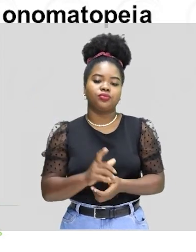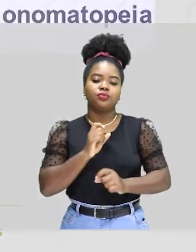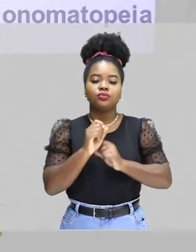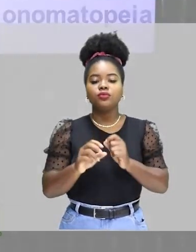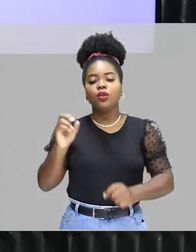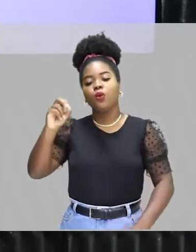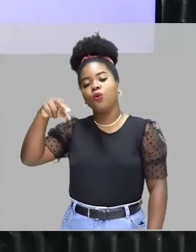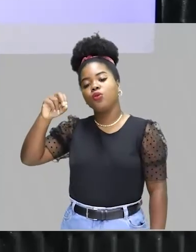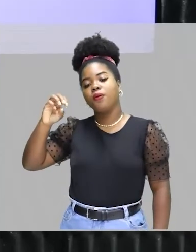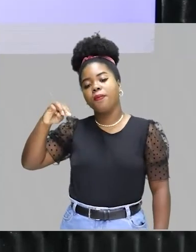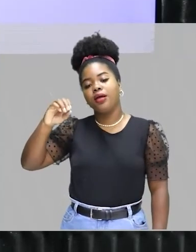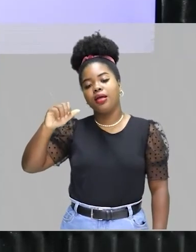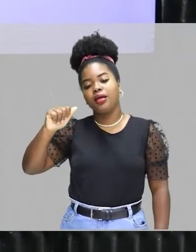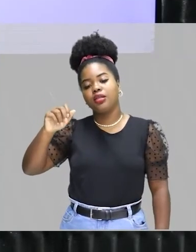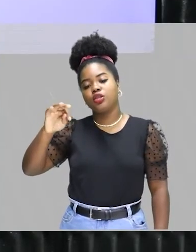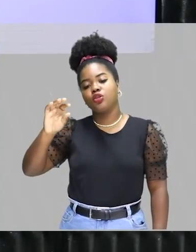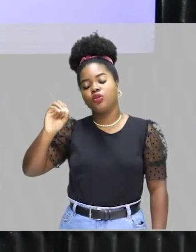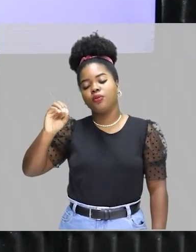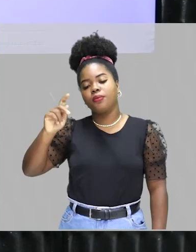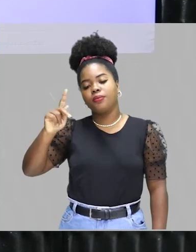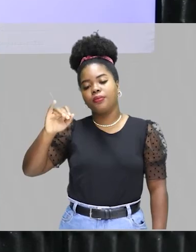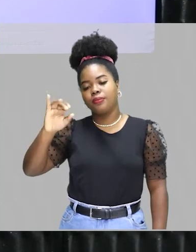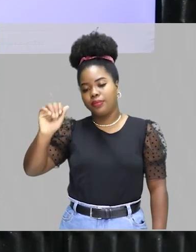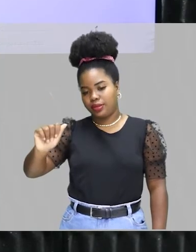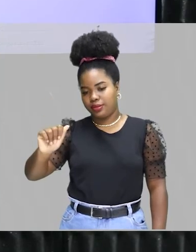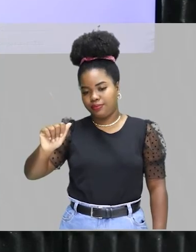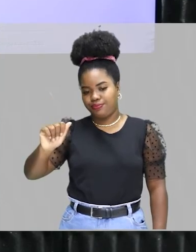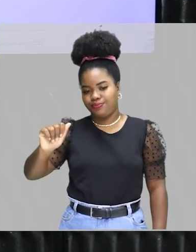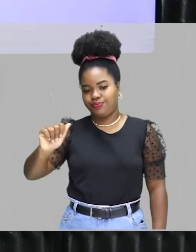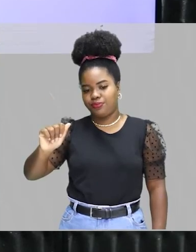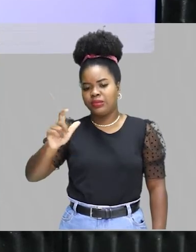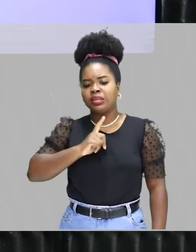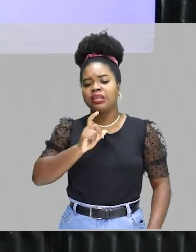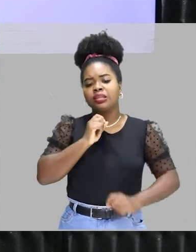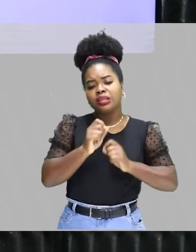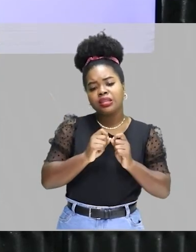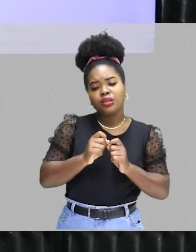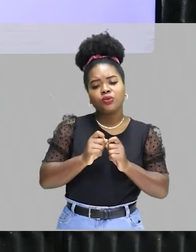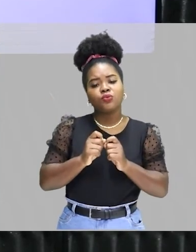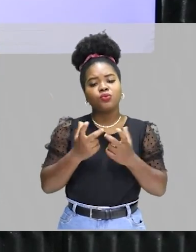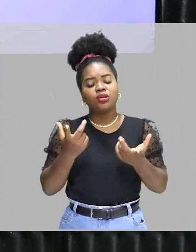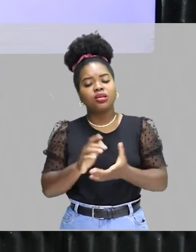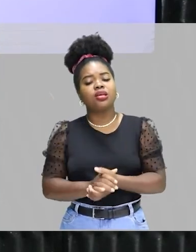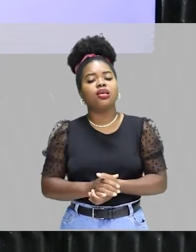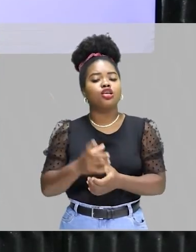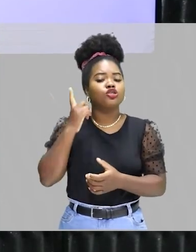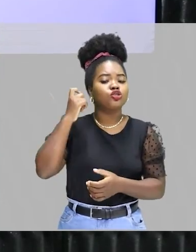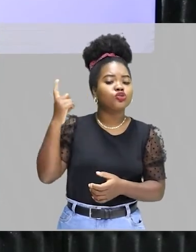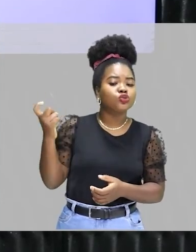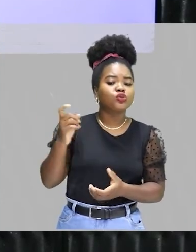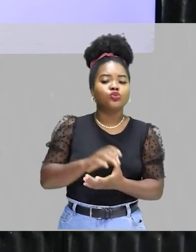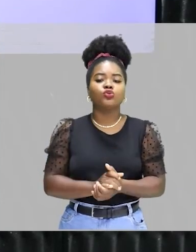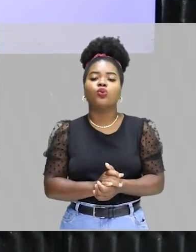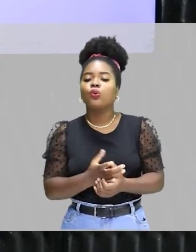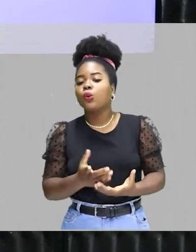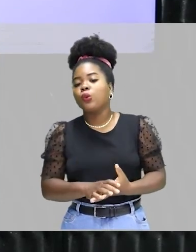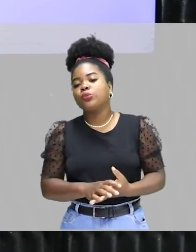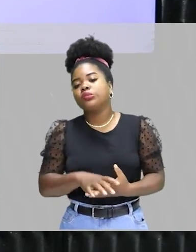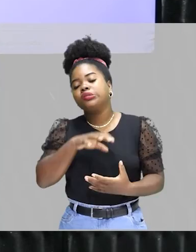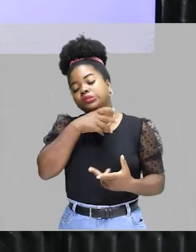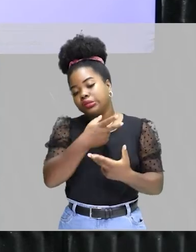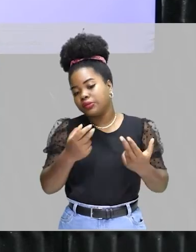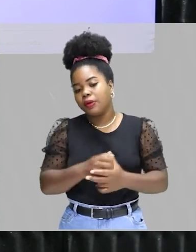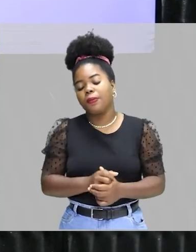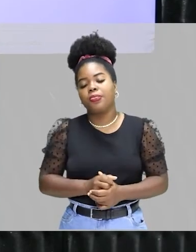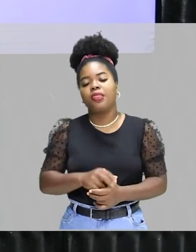onomatopeia. É quando a gente imita sons de animais ou de coisas, como, por exemplo, miau do gato,